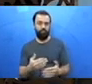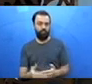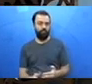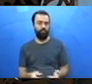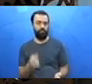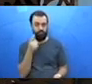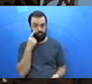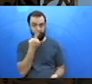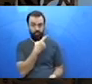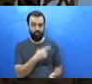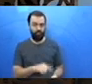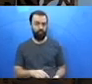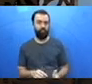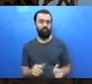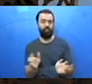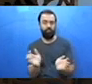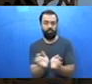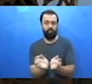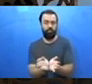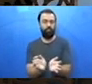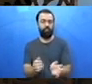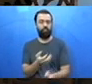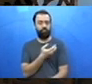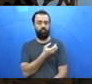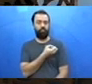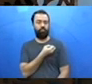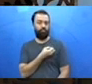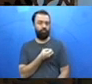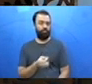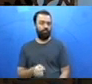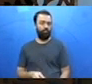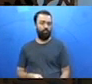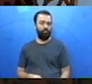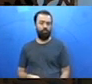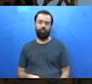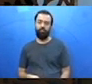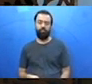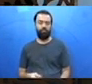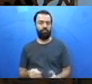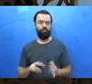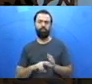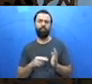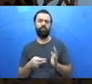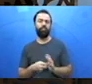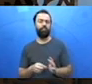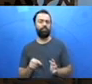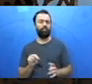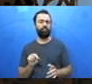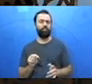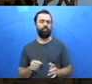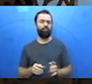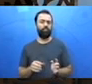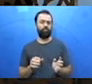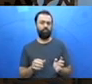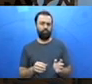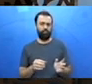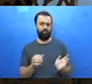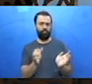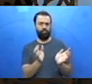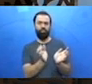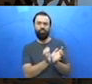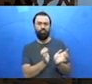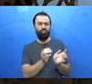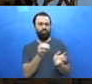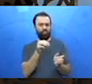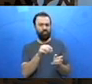Olha lá, o conjunto numérico. Um conjunto nada mais é do que uma coleção de